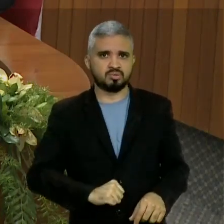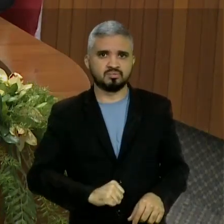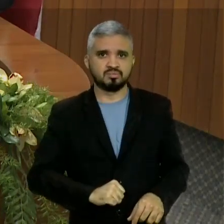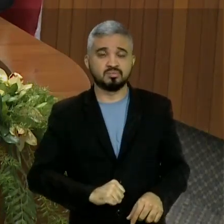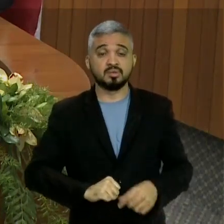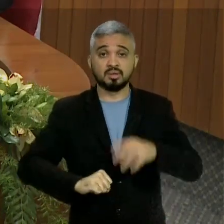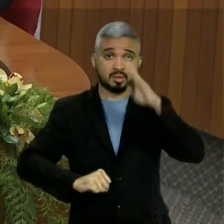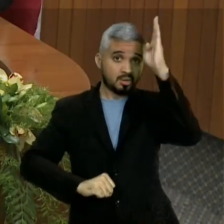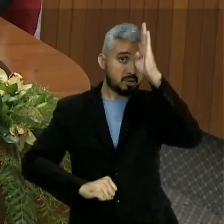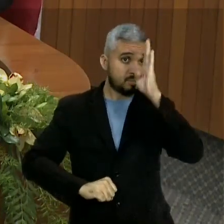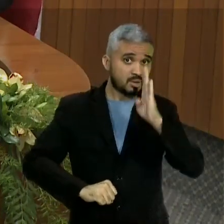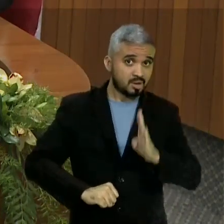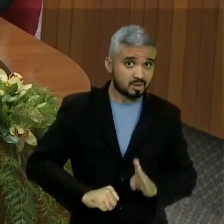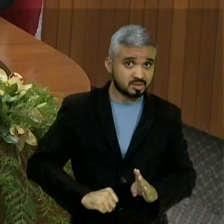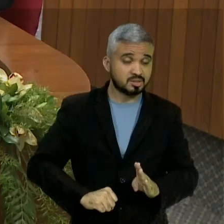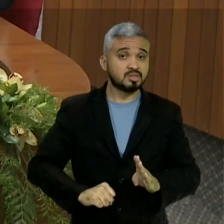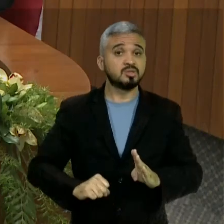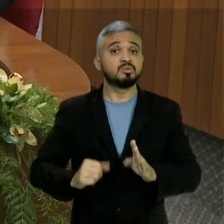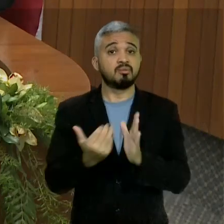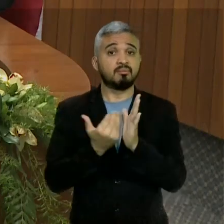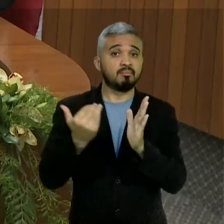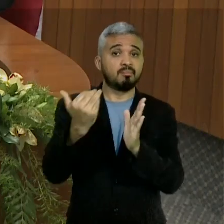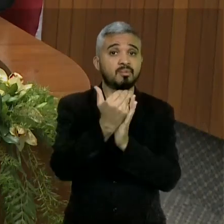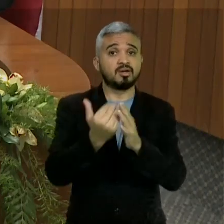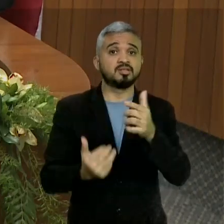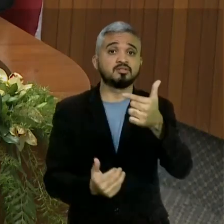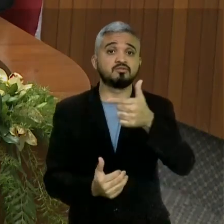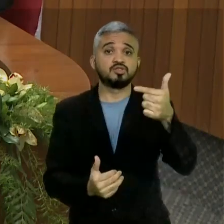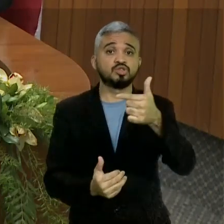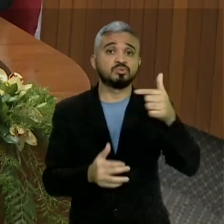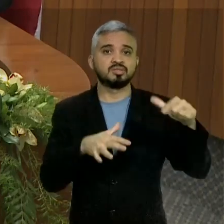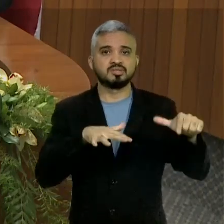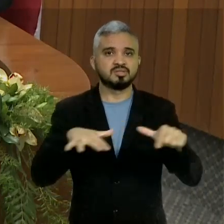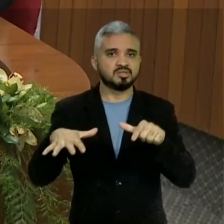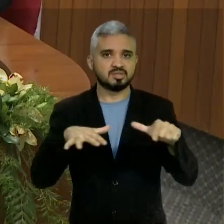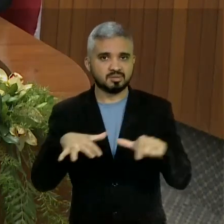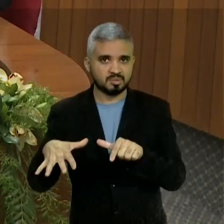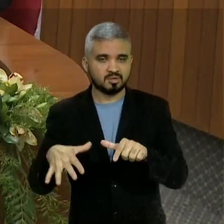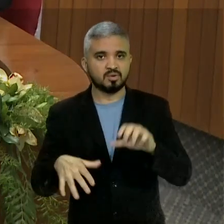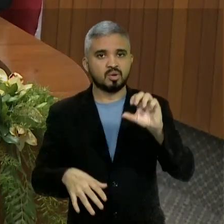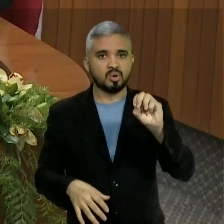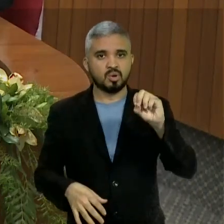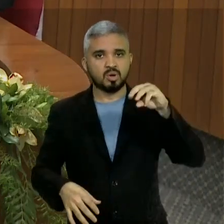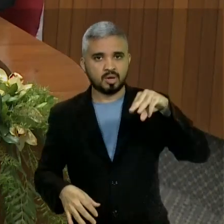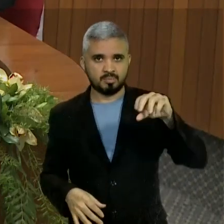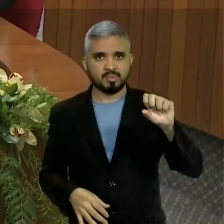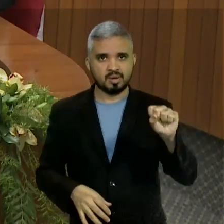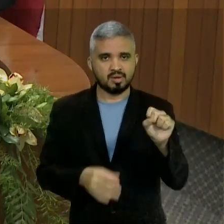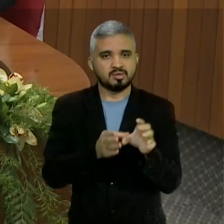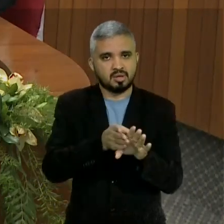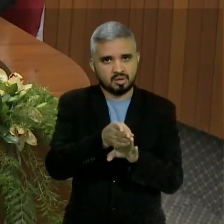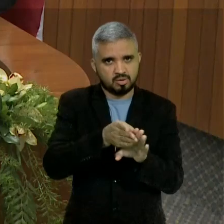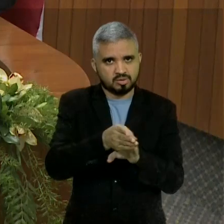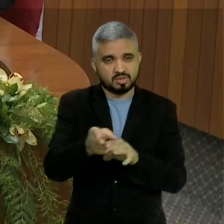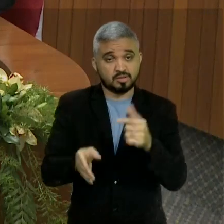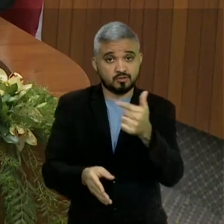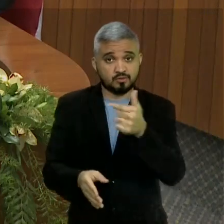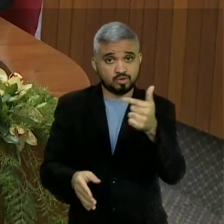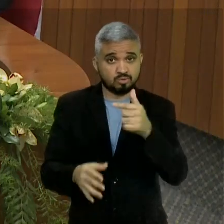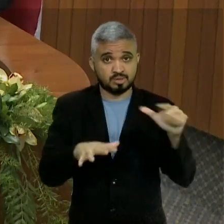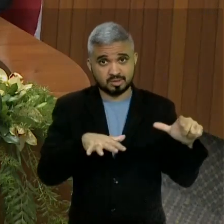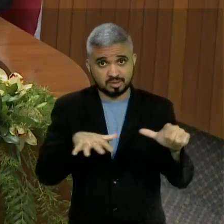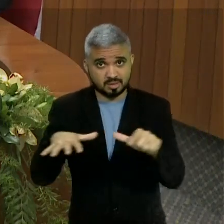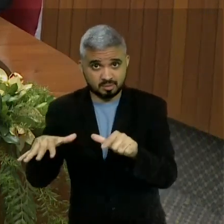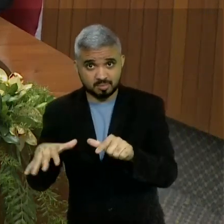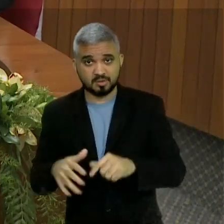semanas porque é o que é o MS diz mas o governo Lula quer deixar que um feto de 22 semanas em diante